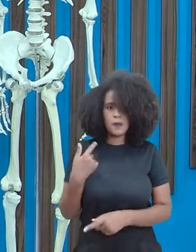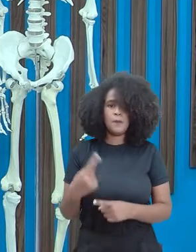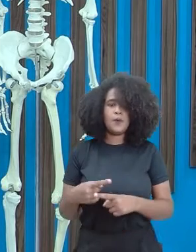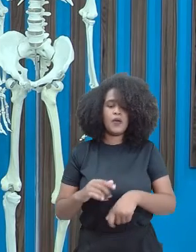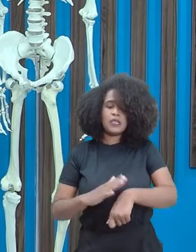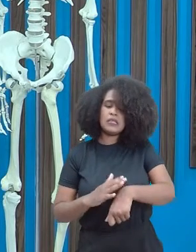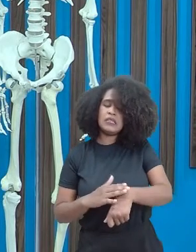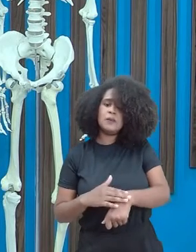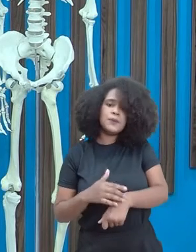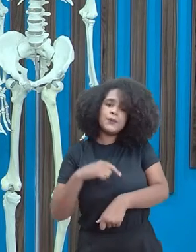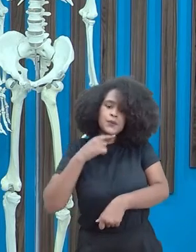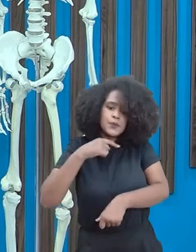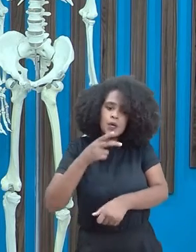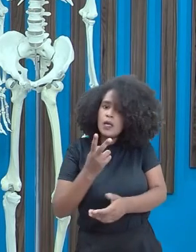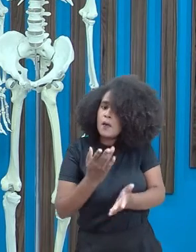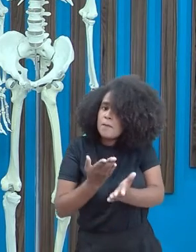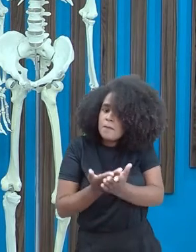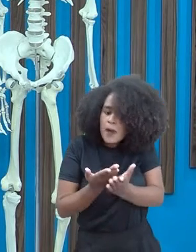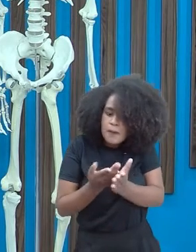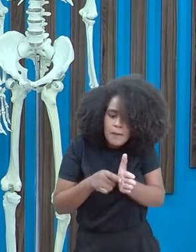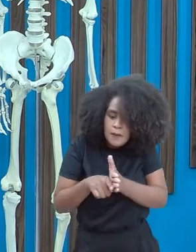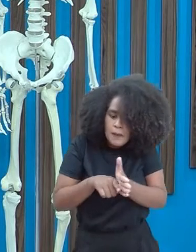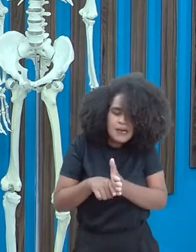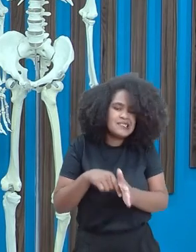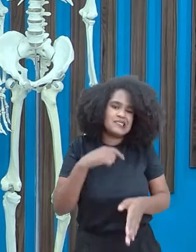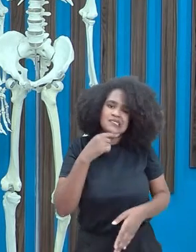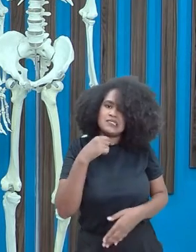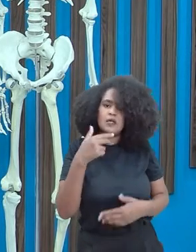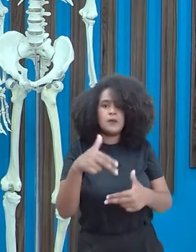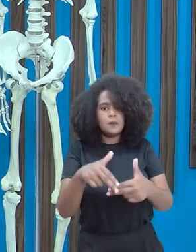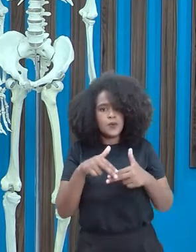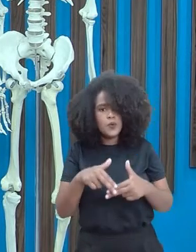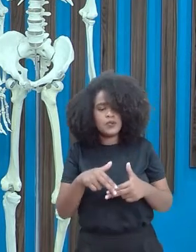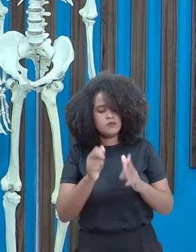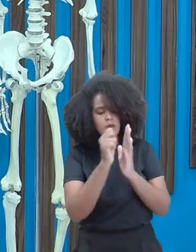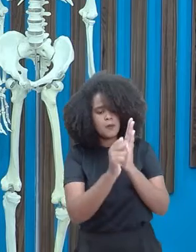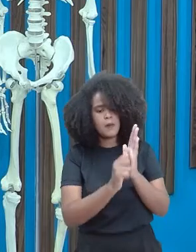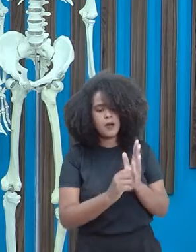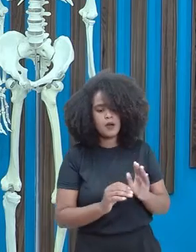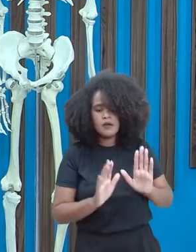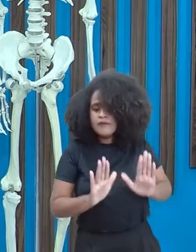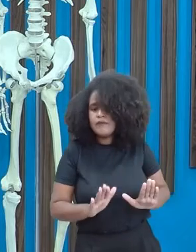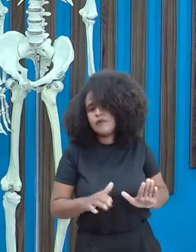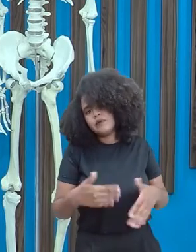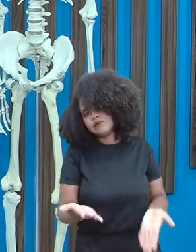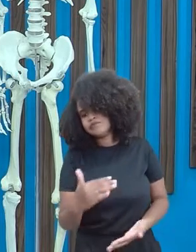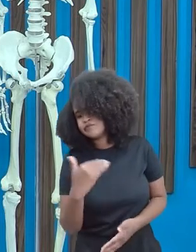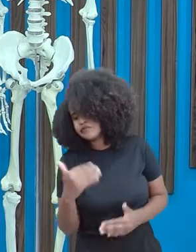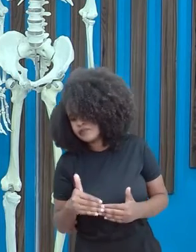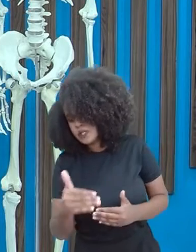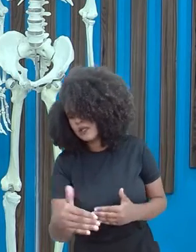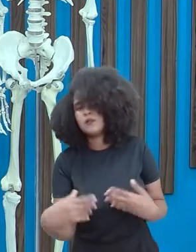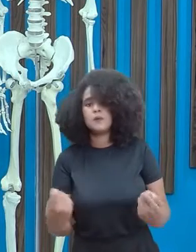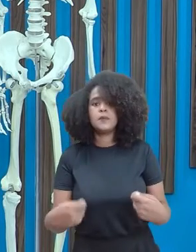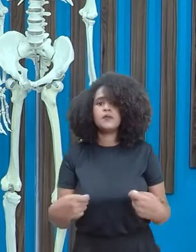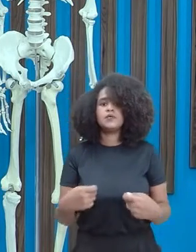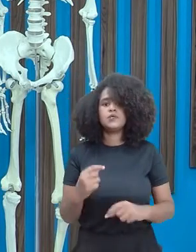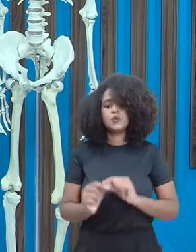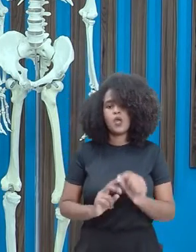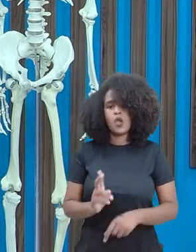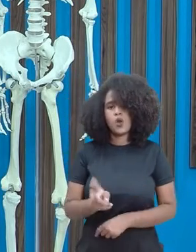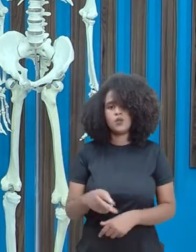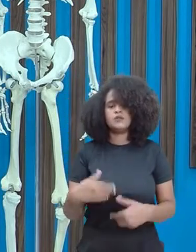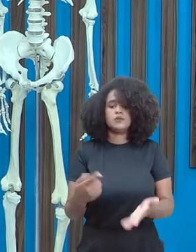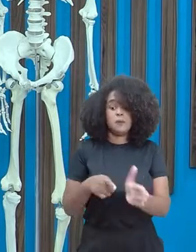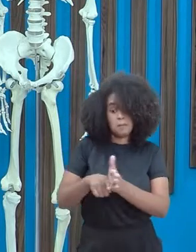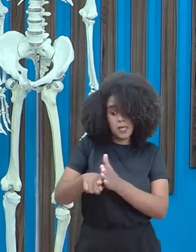para continuar. Não é? Então, ele deixou o legado dele e aí esse legado é para dar continuidade. E quando a gente fala